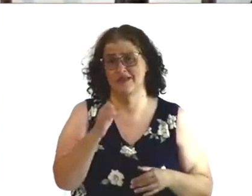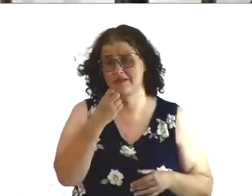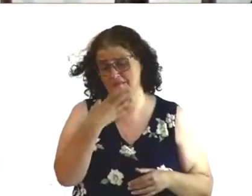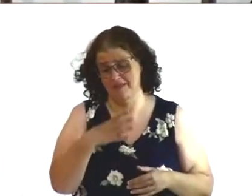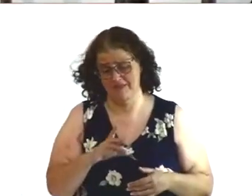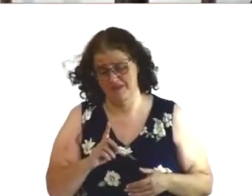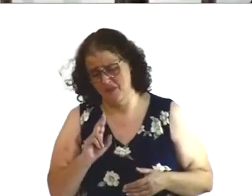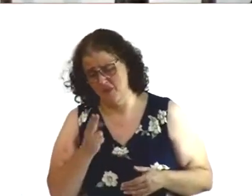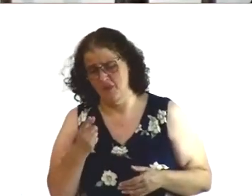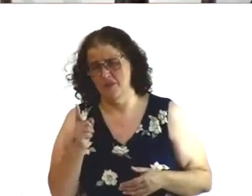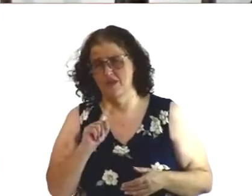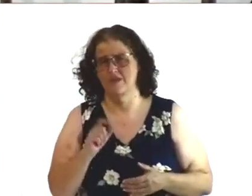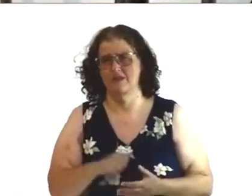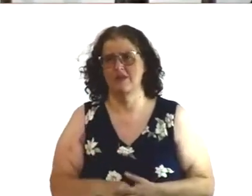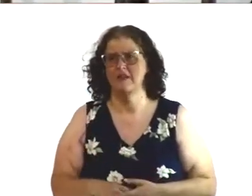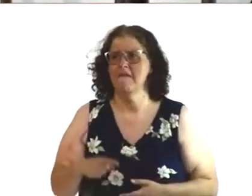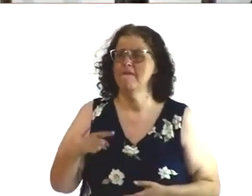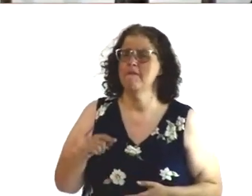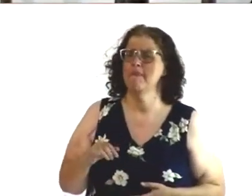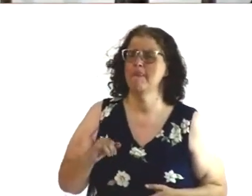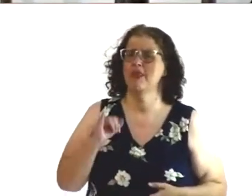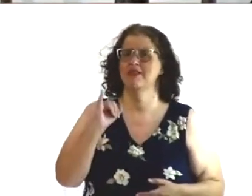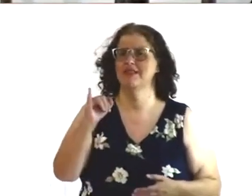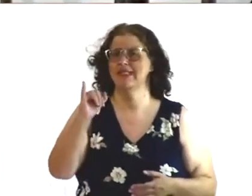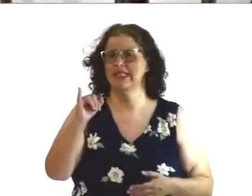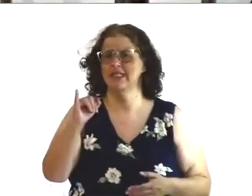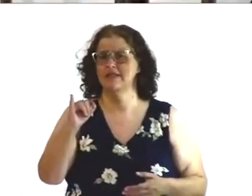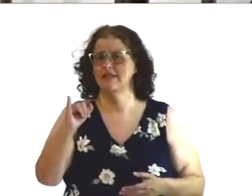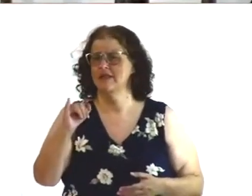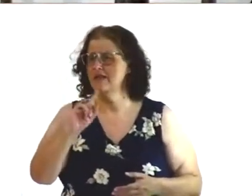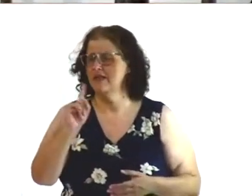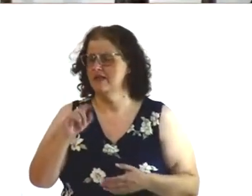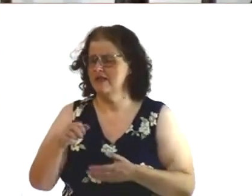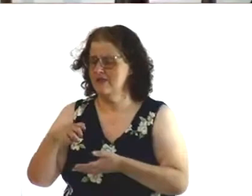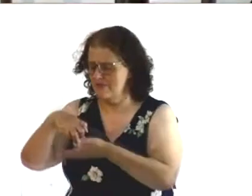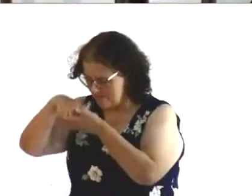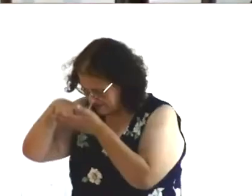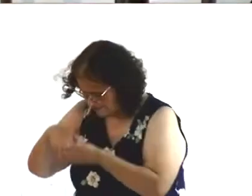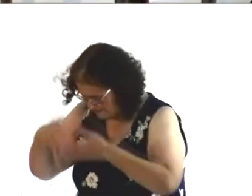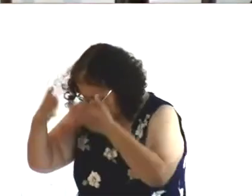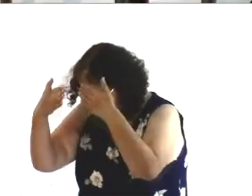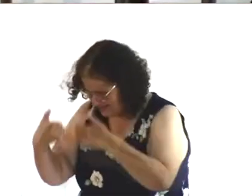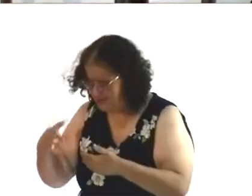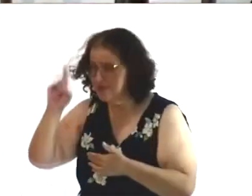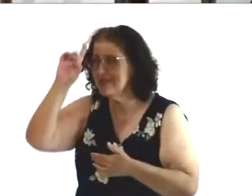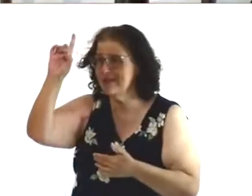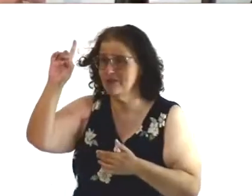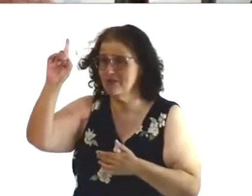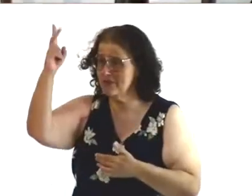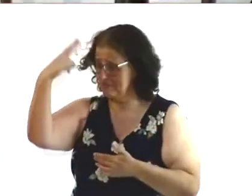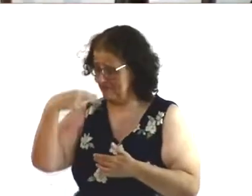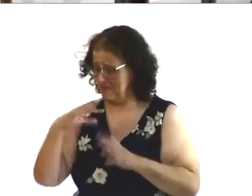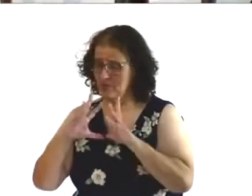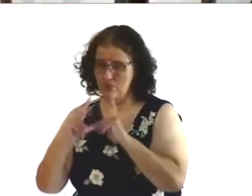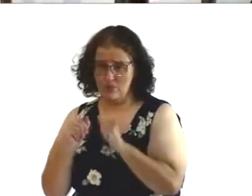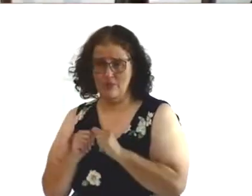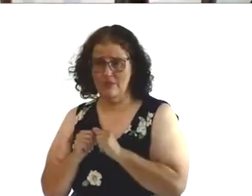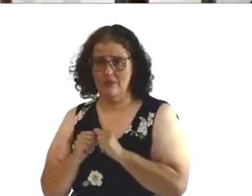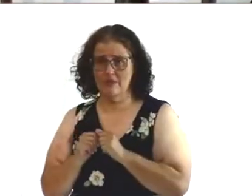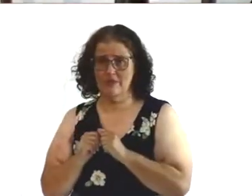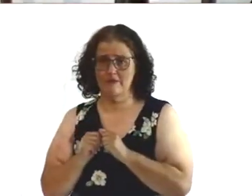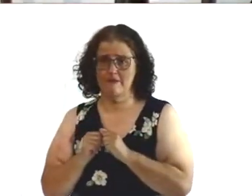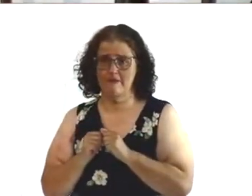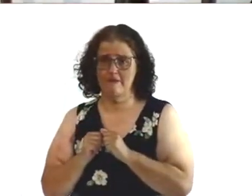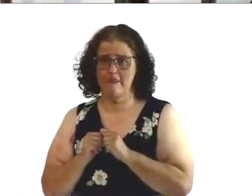não se preocuparem com o Deus que tudo vê, com o Deus que tudo pode, com o Deus que tudo faz, então você pode